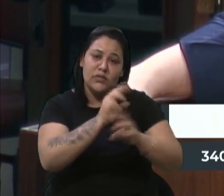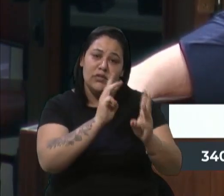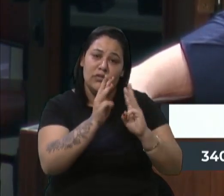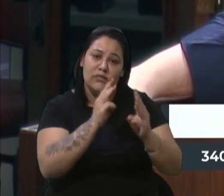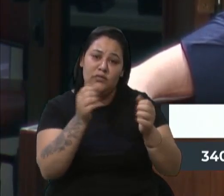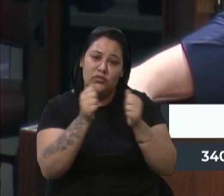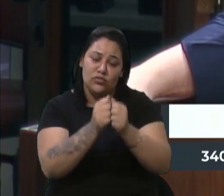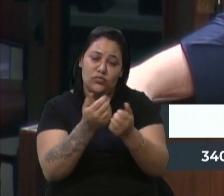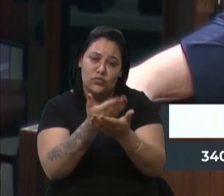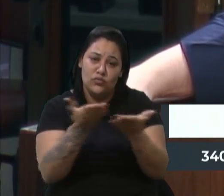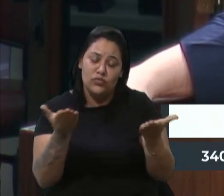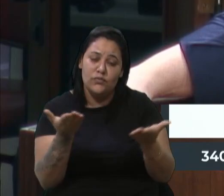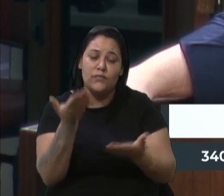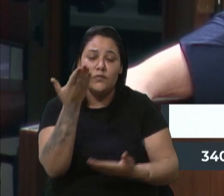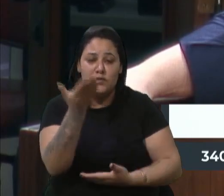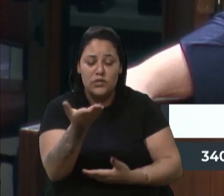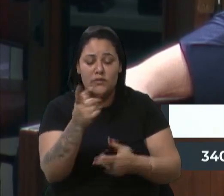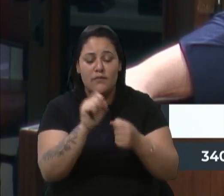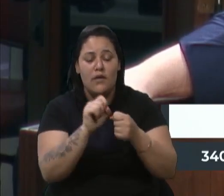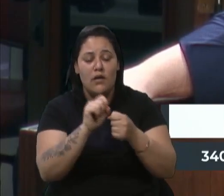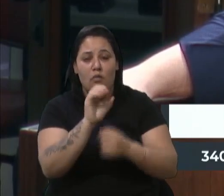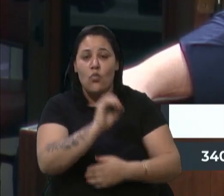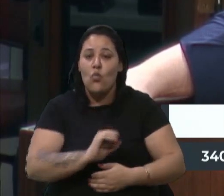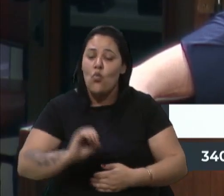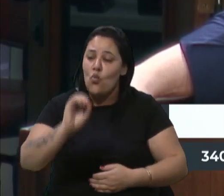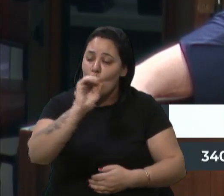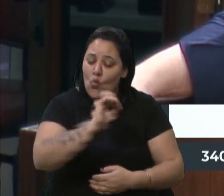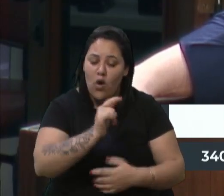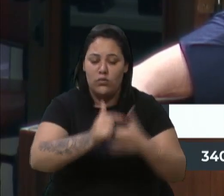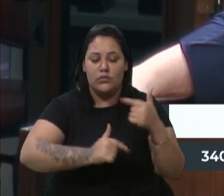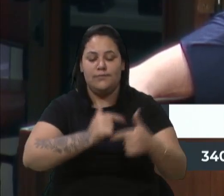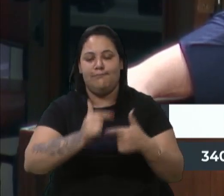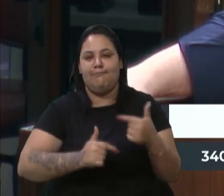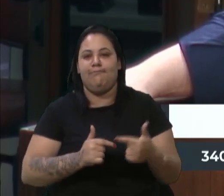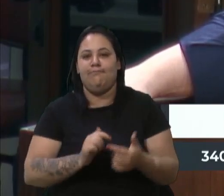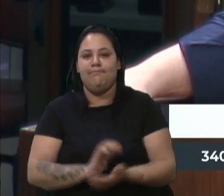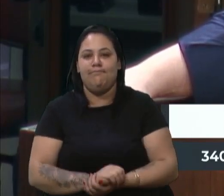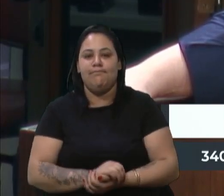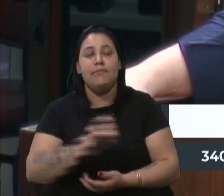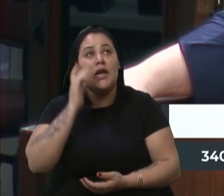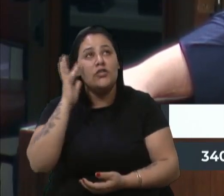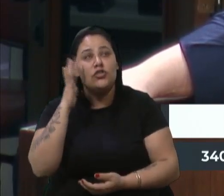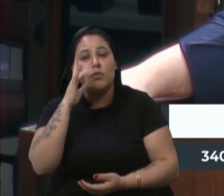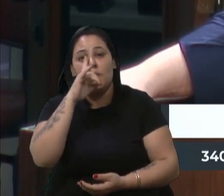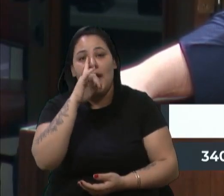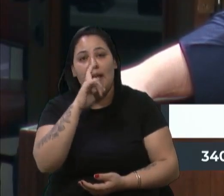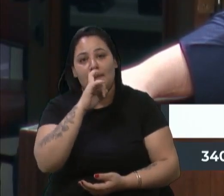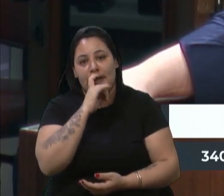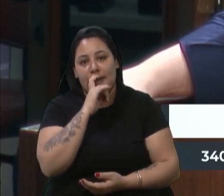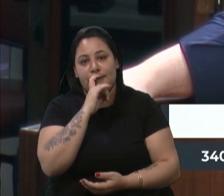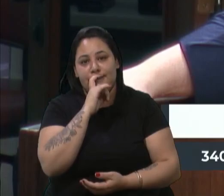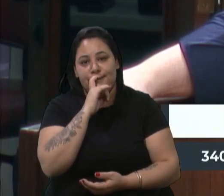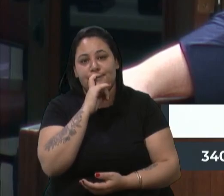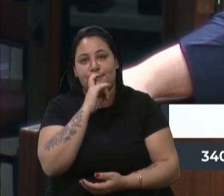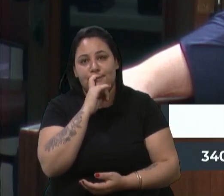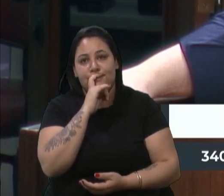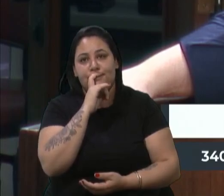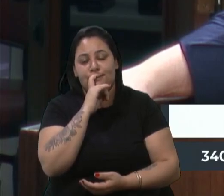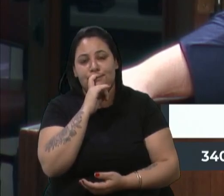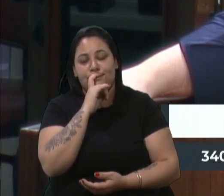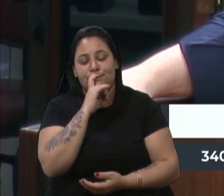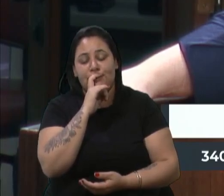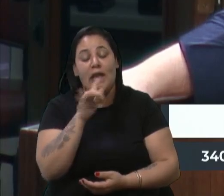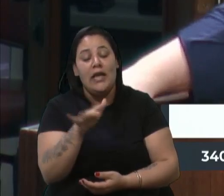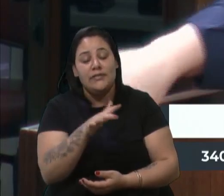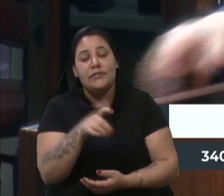conosco. Vocês fazem um ótimo trabalho, um grande trabalho. Imagina o pai e a mãe que às vezes, né, por diversas vezes, o